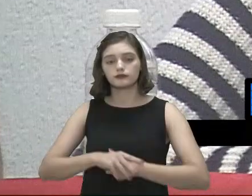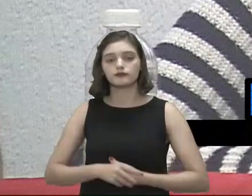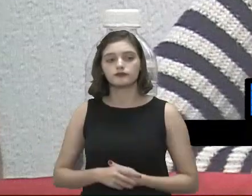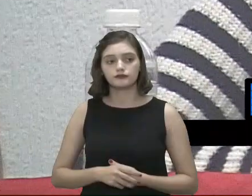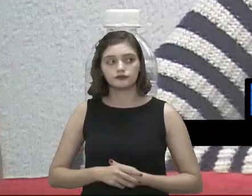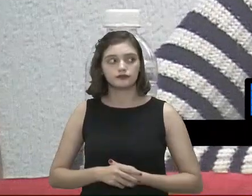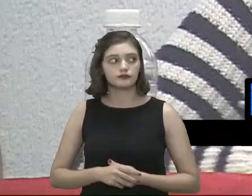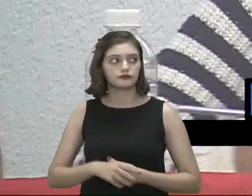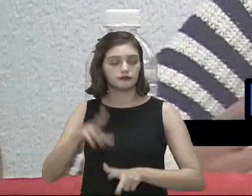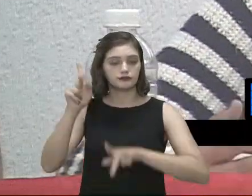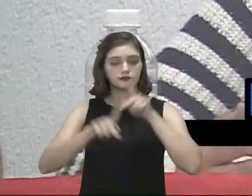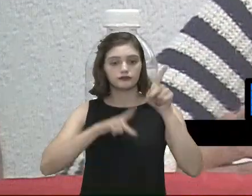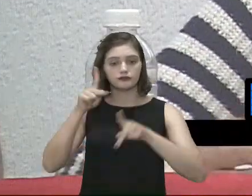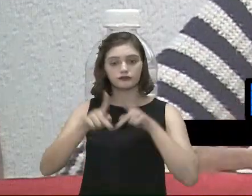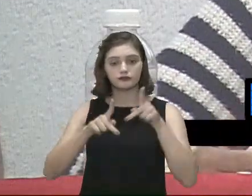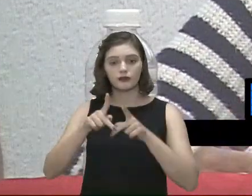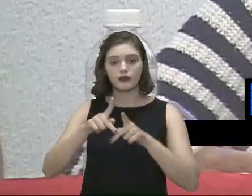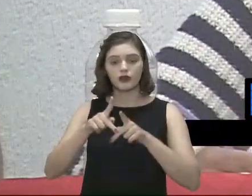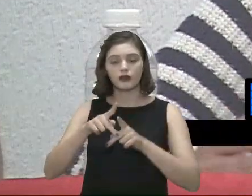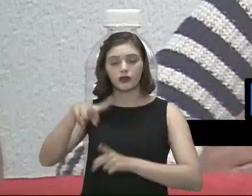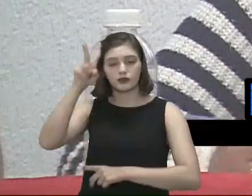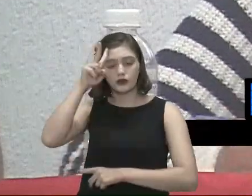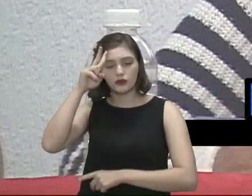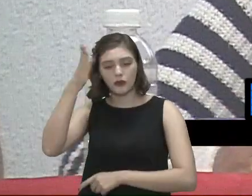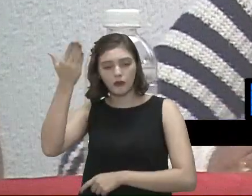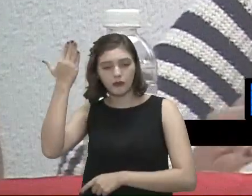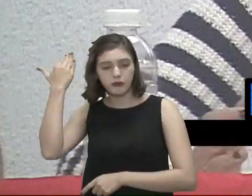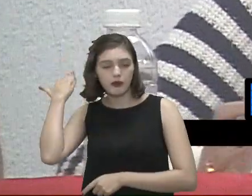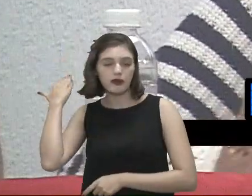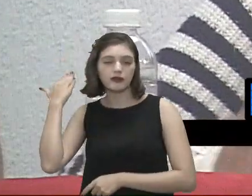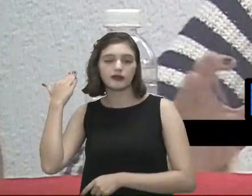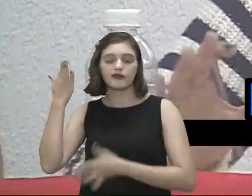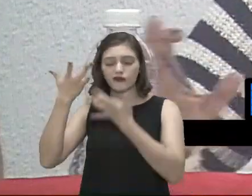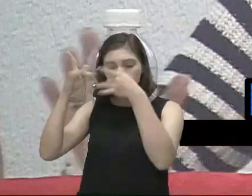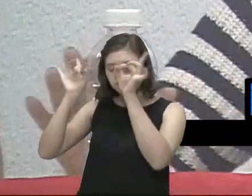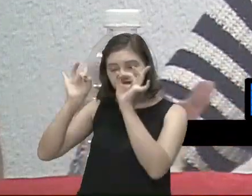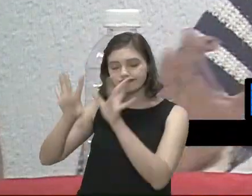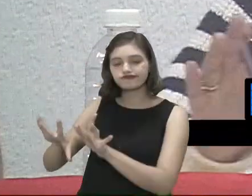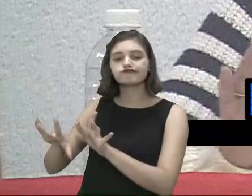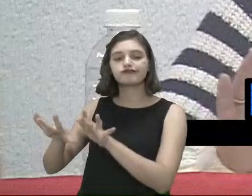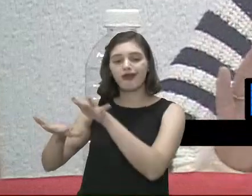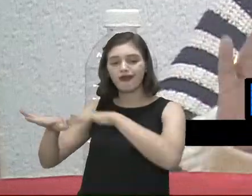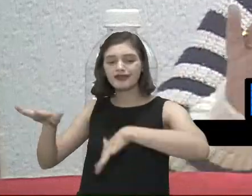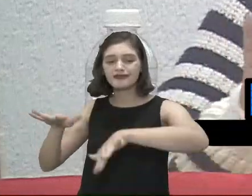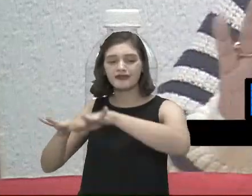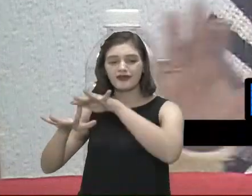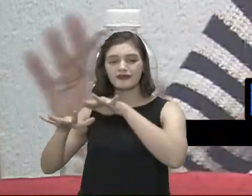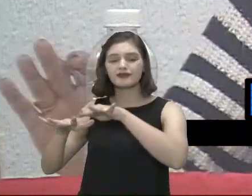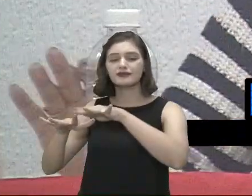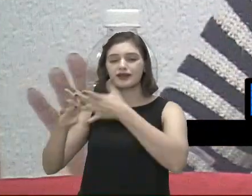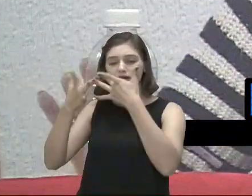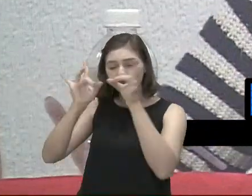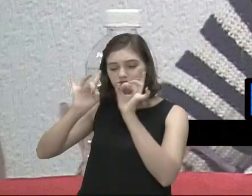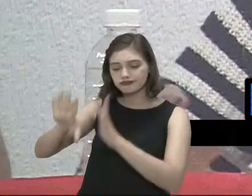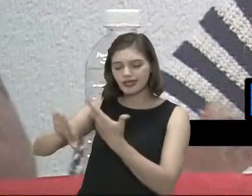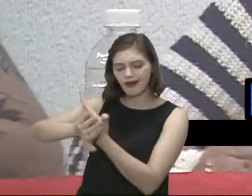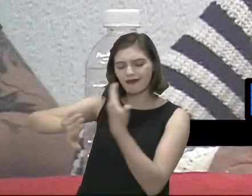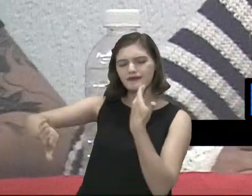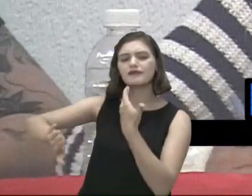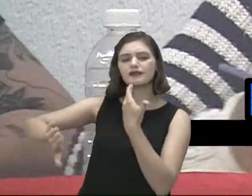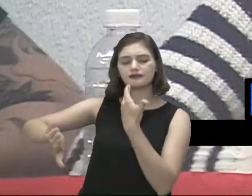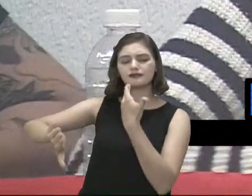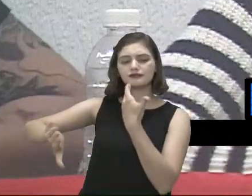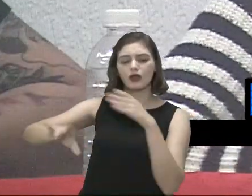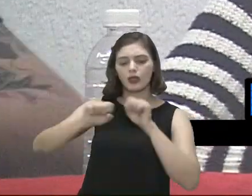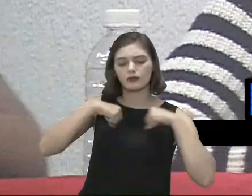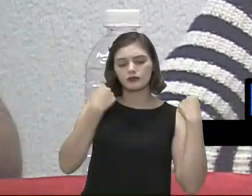às populações que, historicamente, elas foram alocadas em espaços à margem. Então,